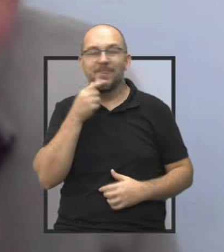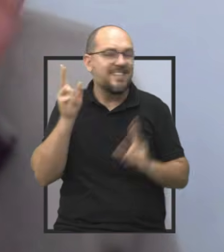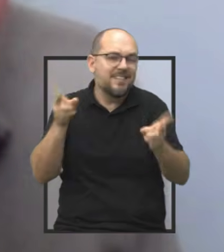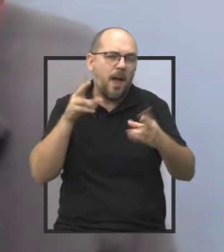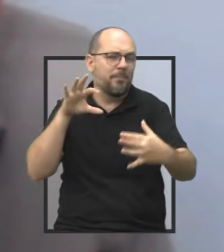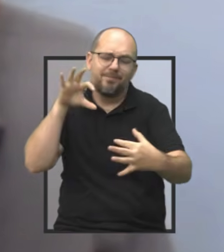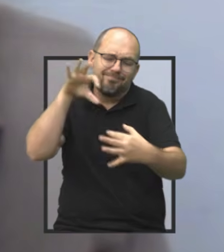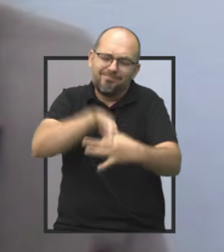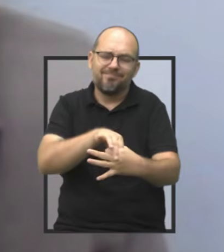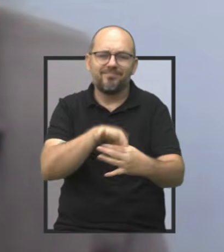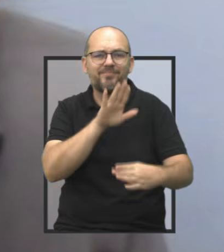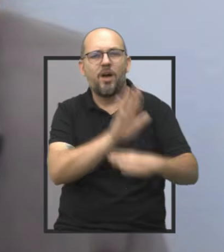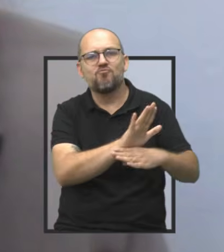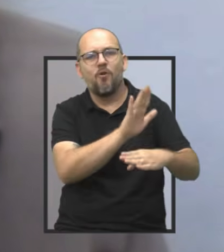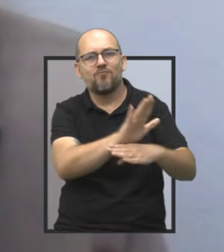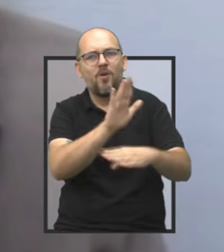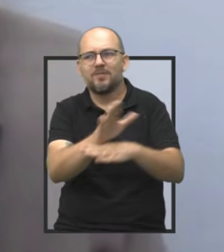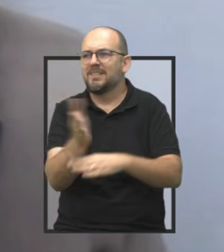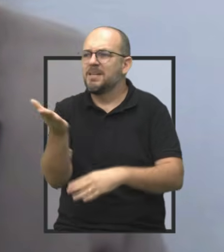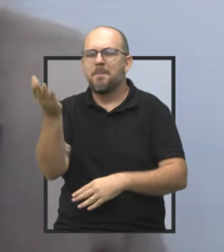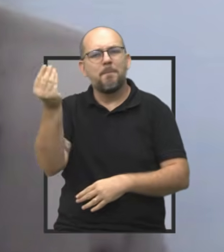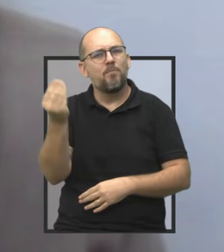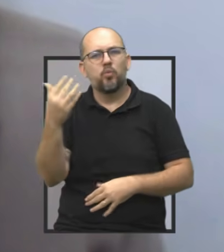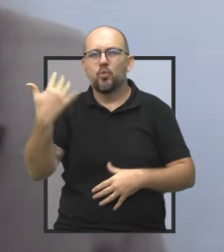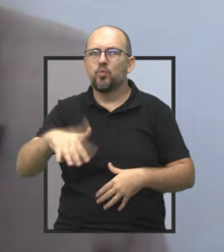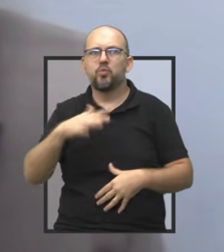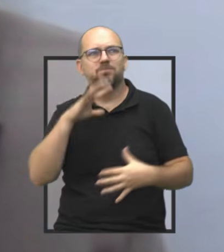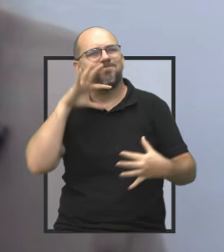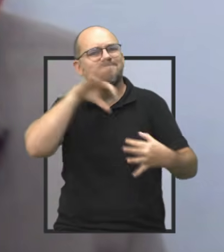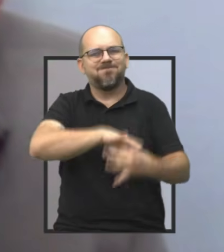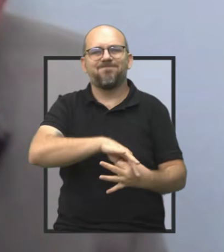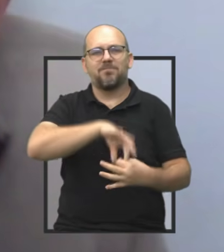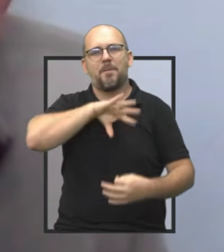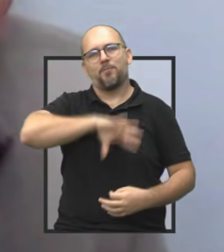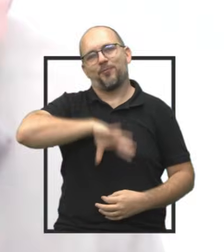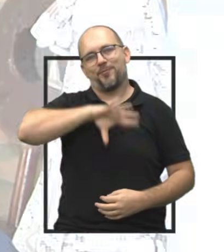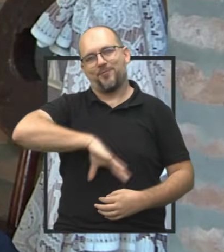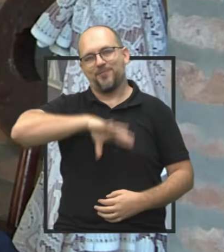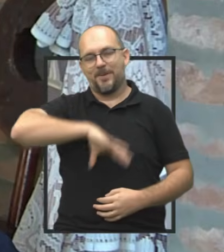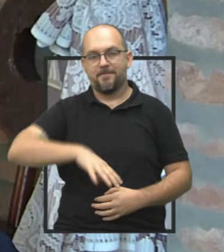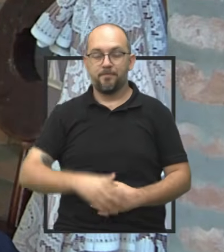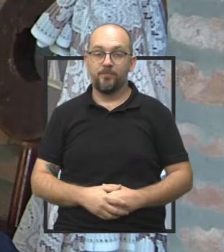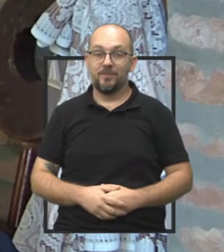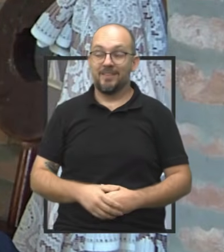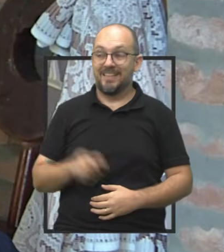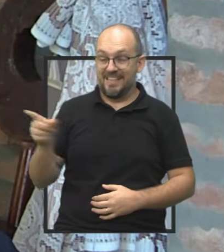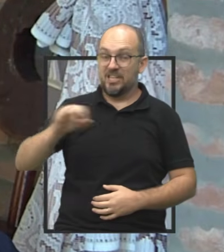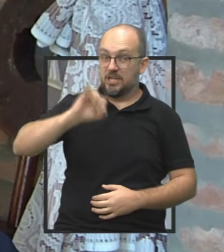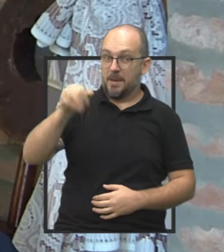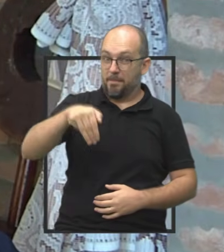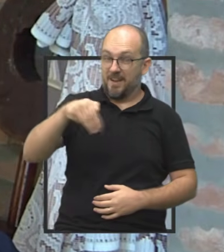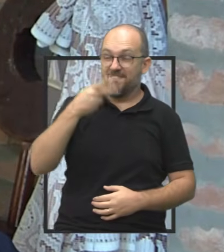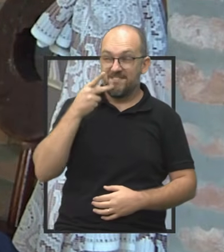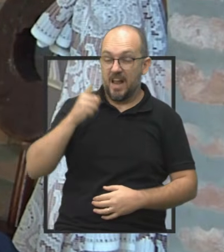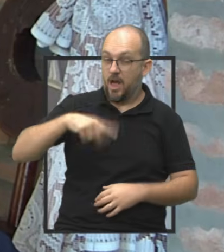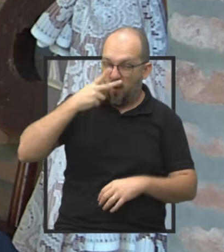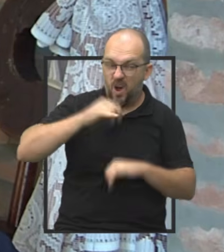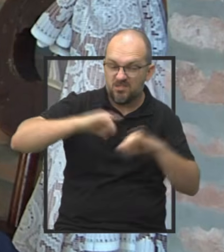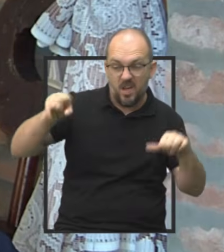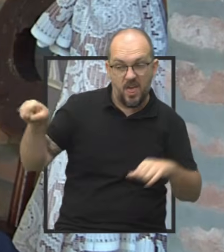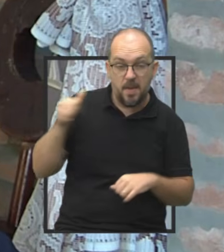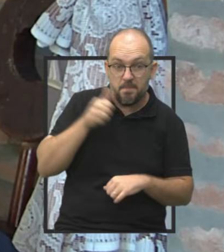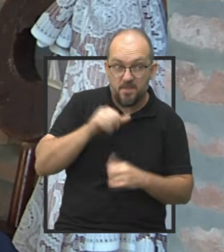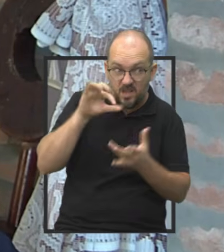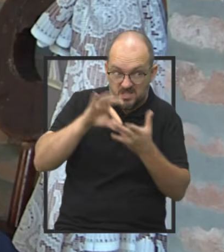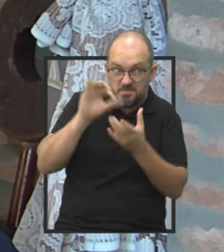ele sempre teve ligado. Ele era muito ligado à Airosa. Zé Maria com certeza falava, minha mulher é